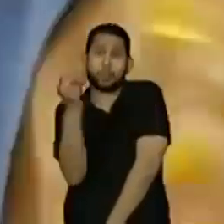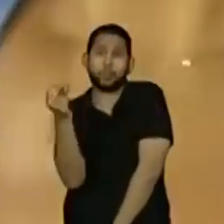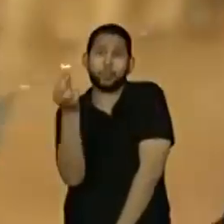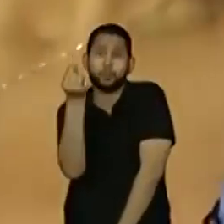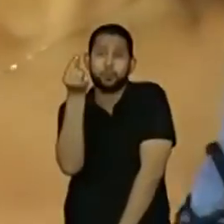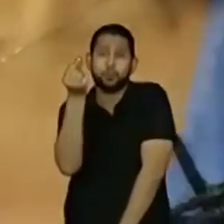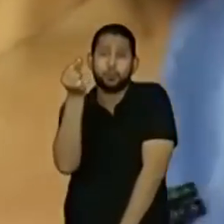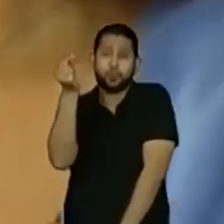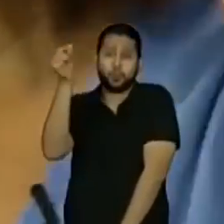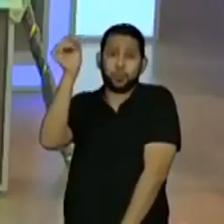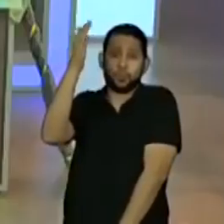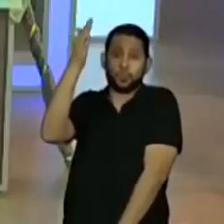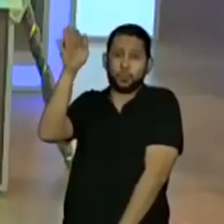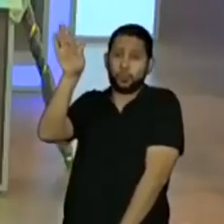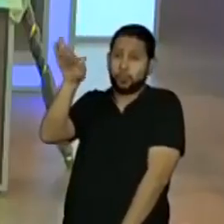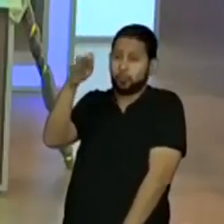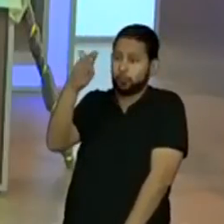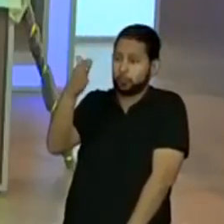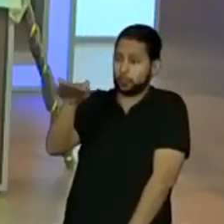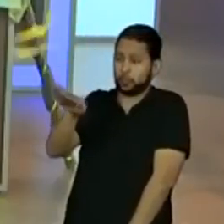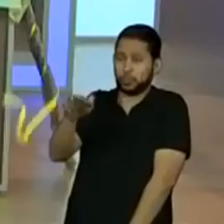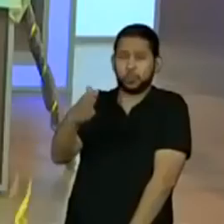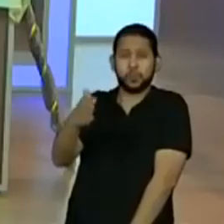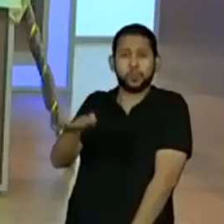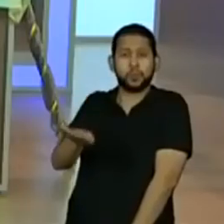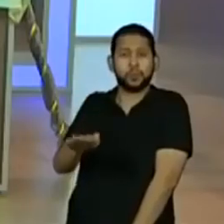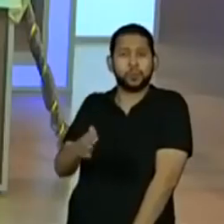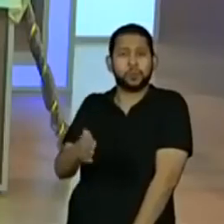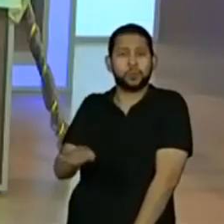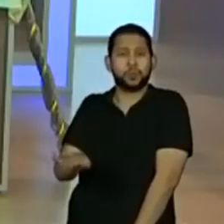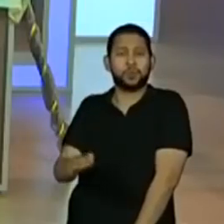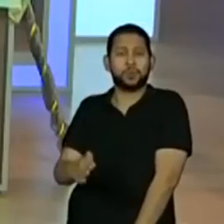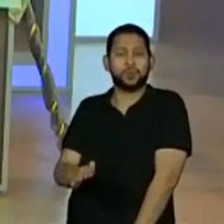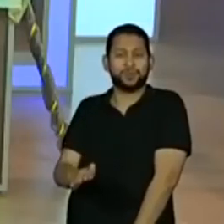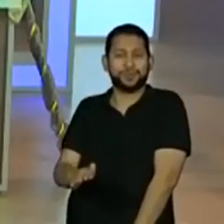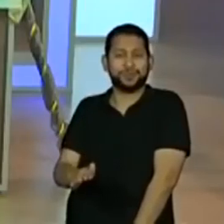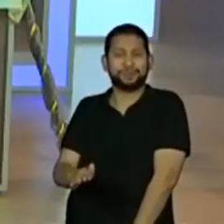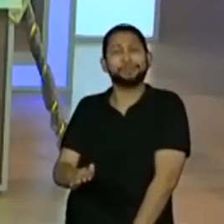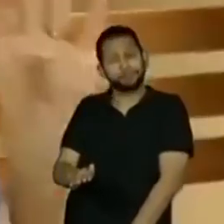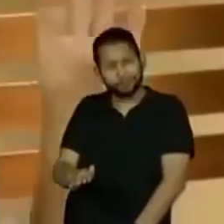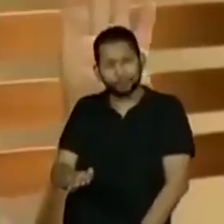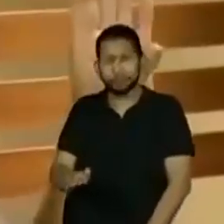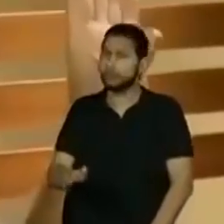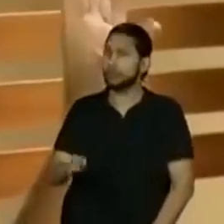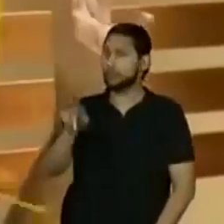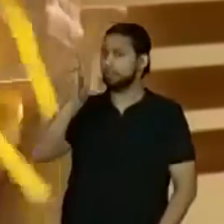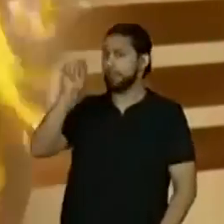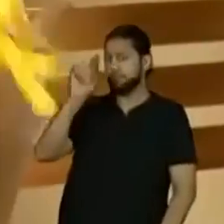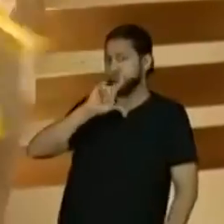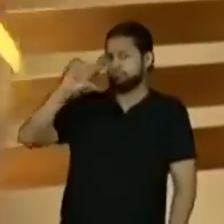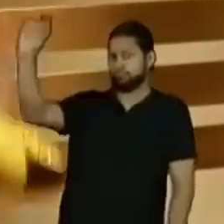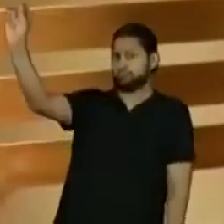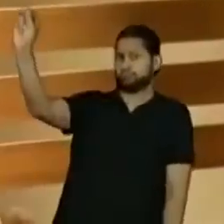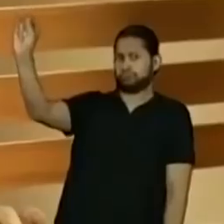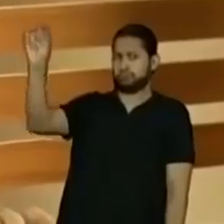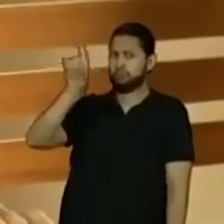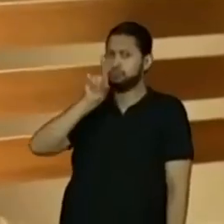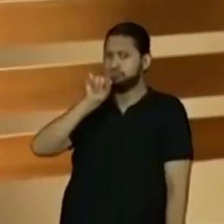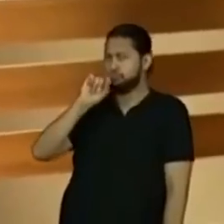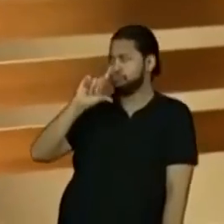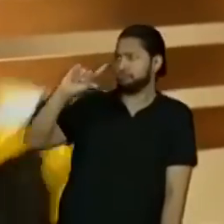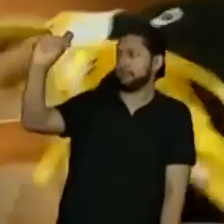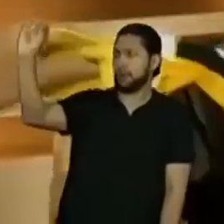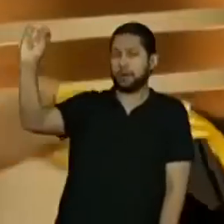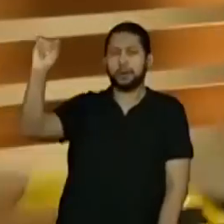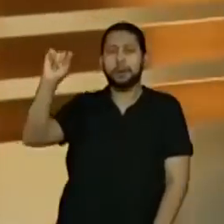ver. Ó, a pena do pássaro caiu no chão. E o pássaro foi